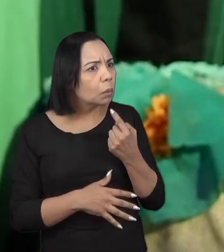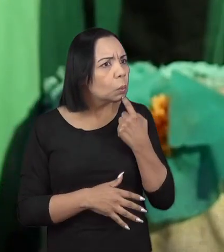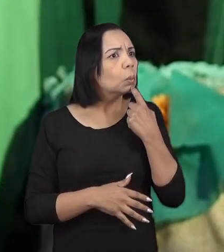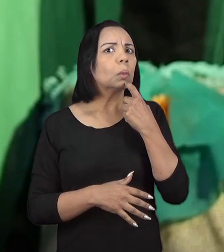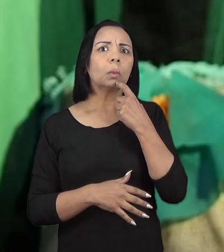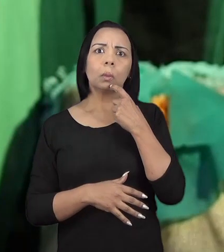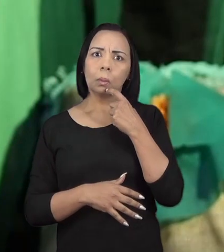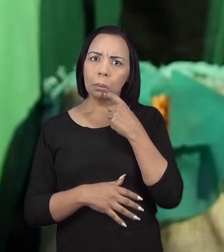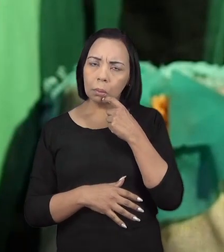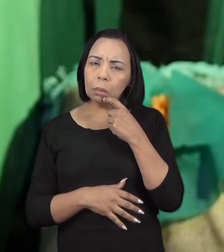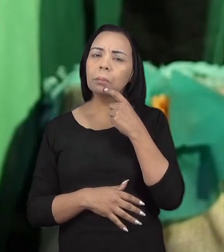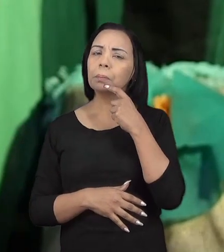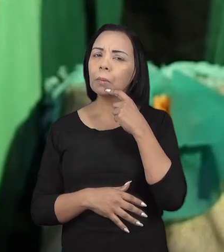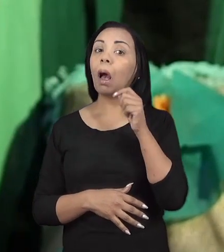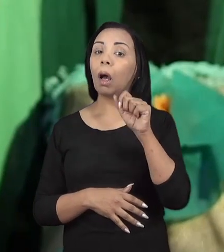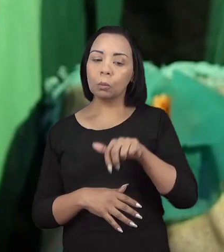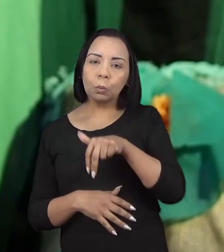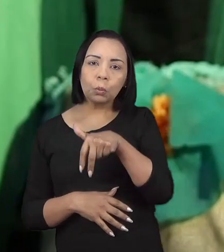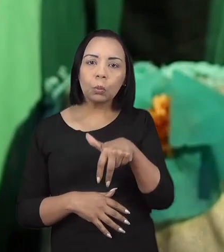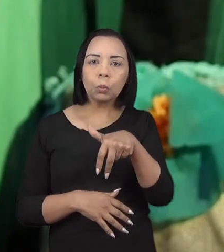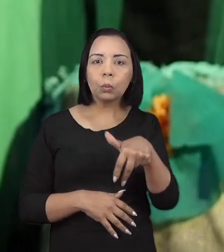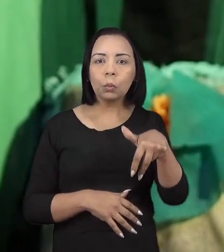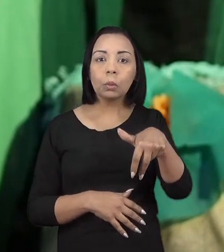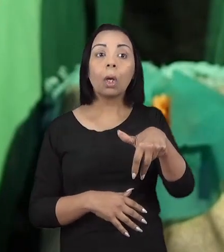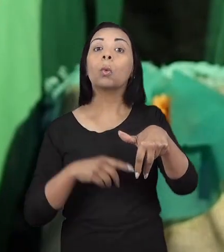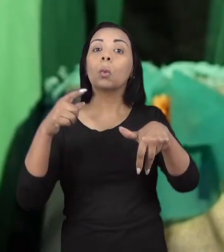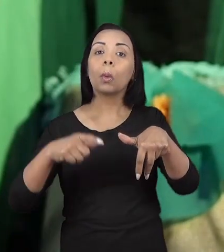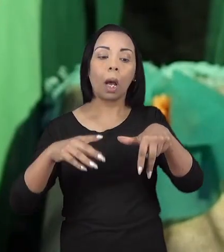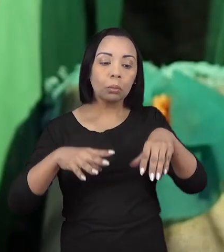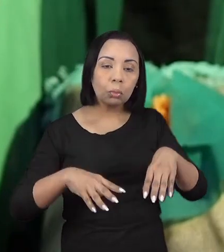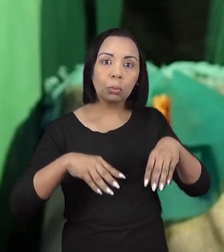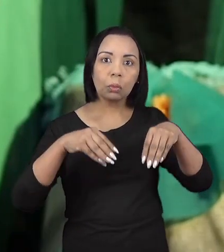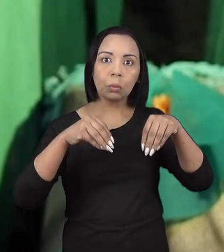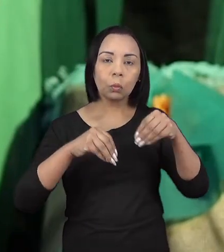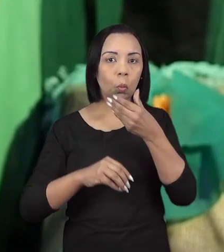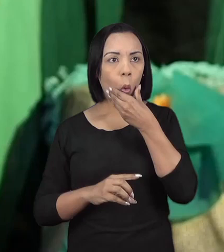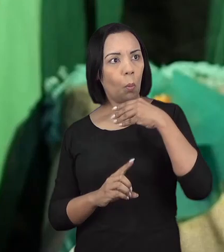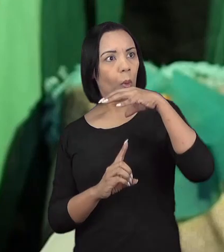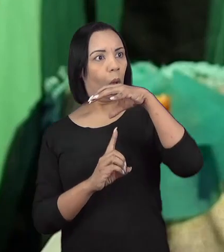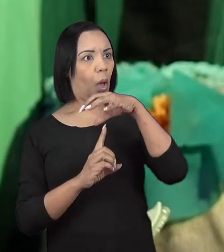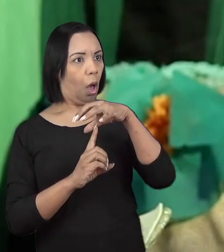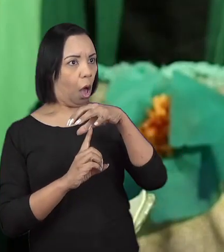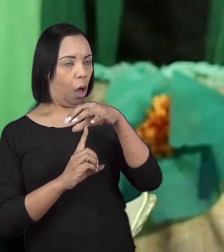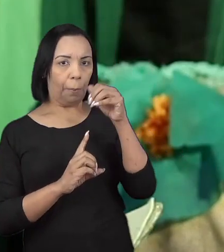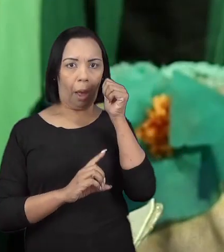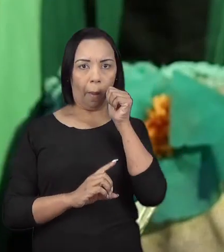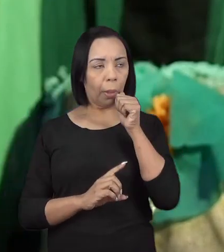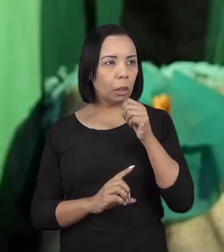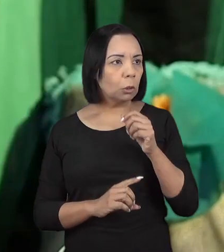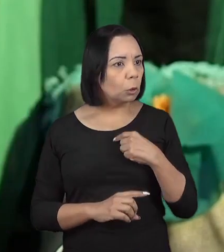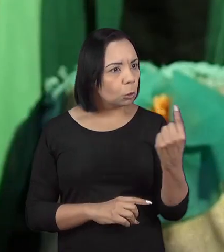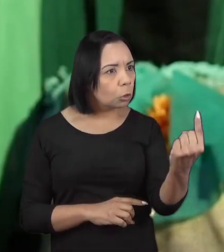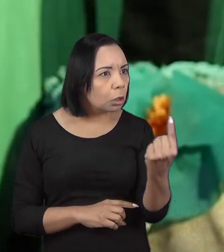acontecido. Depois, levaram-na ao castelo. Ao ver Branca de Neve, a rainha ficou com